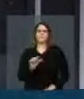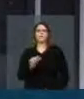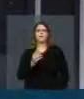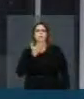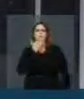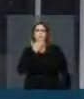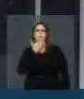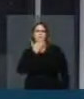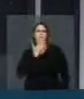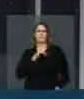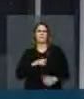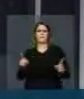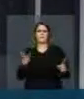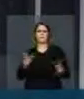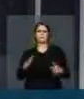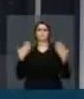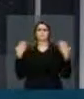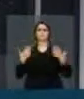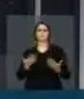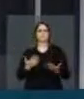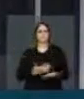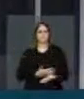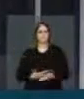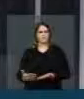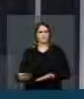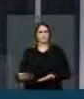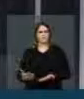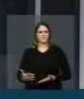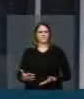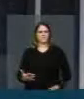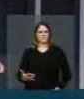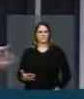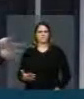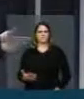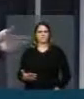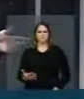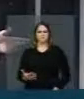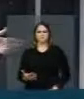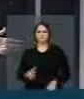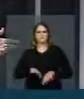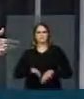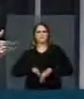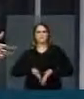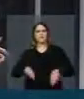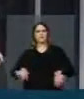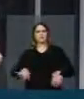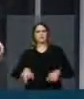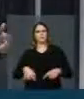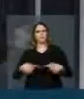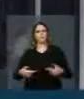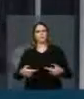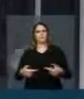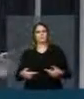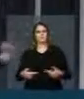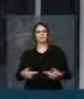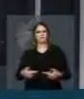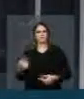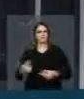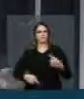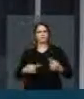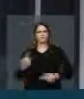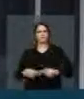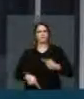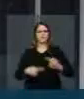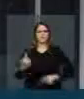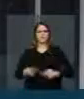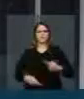E, de repente, nós começamos a, numa unilateralidade, ter um debate, uma discussão